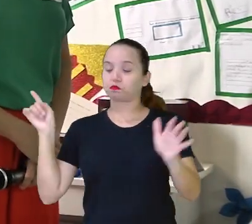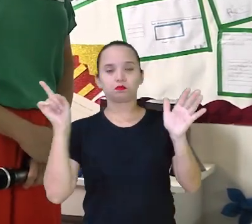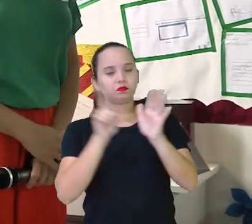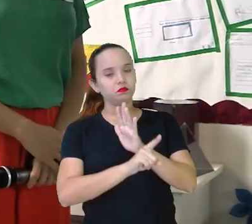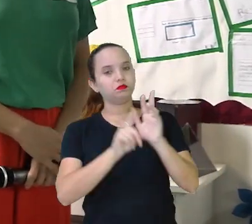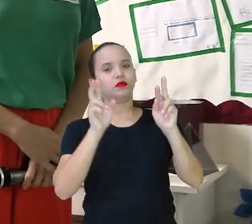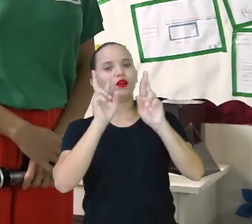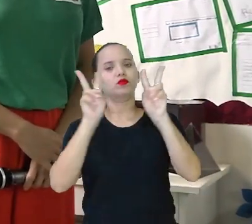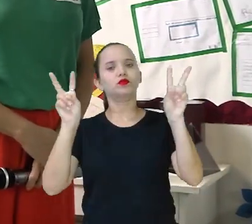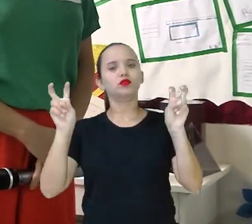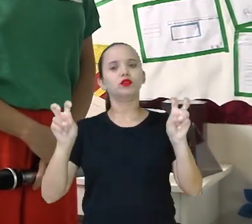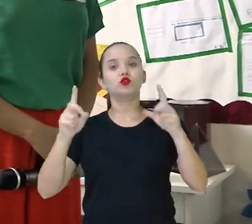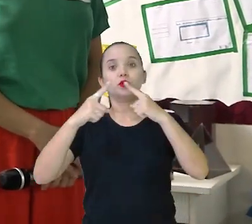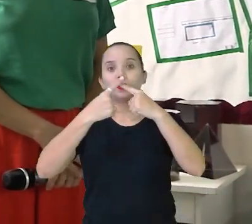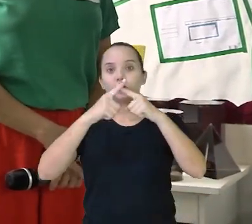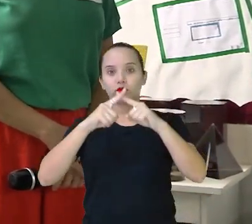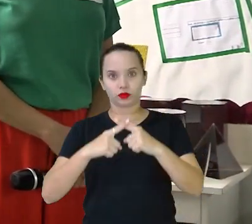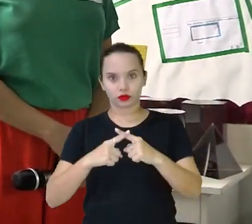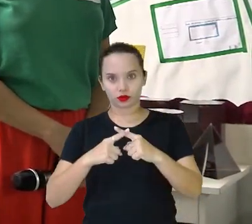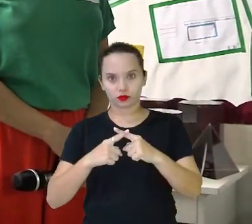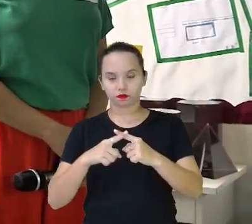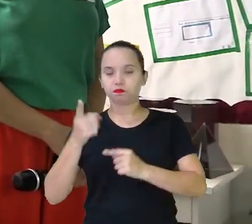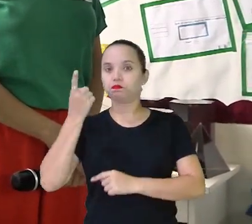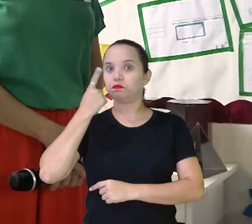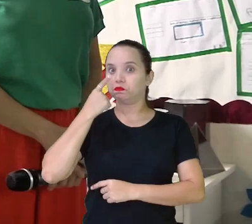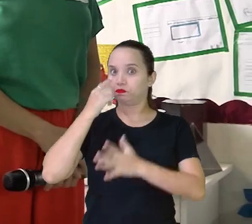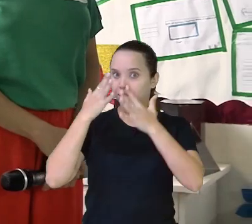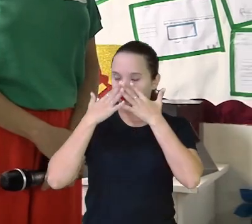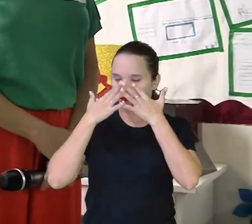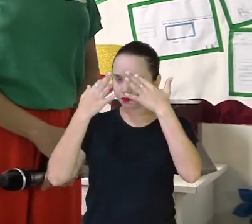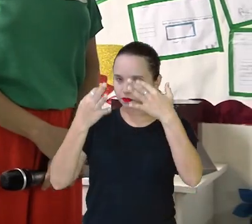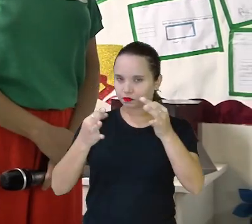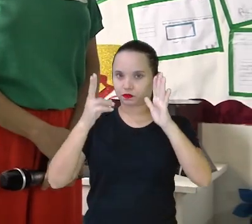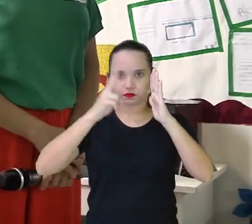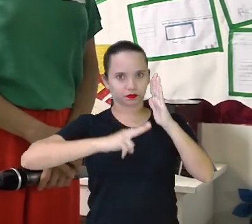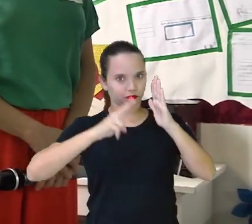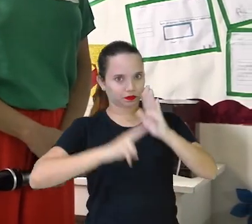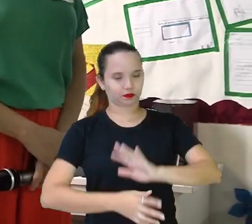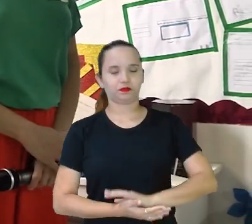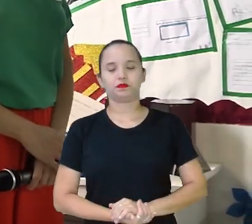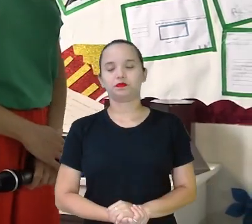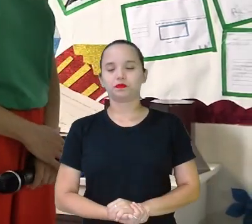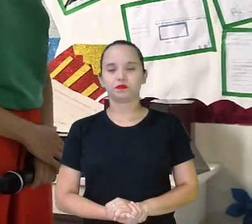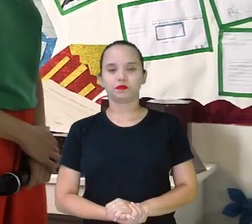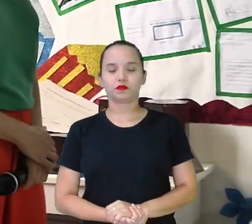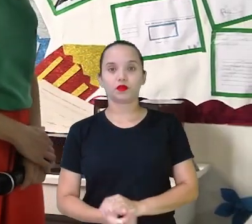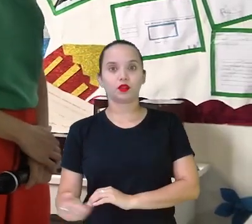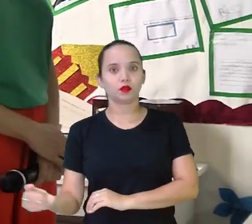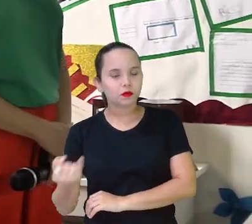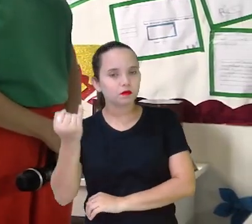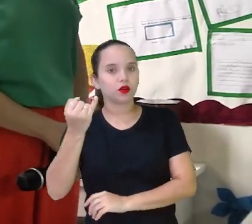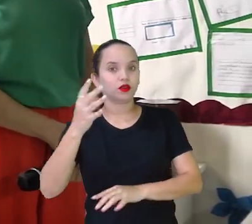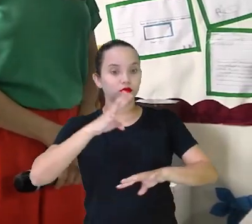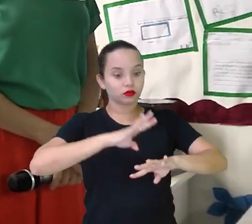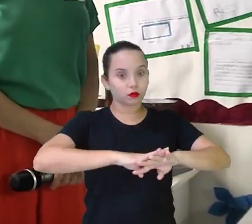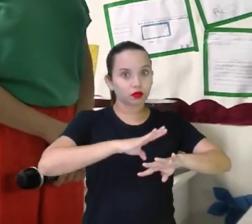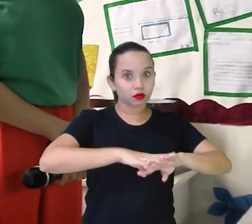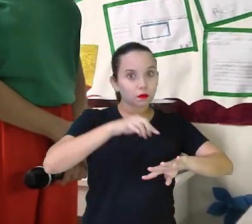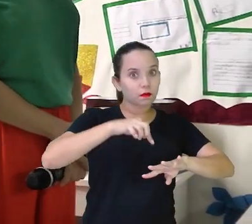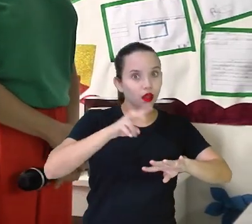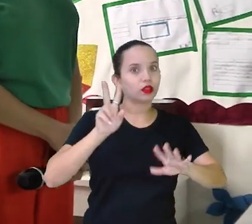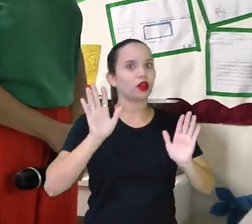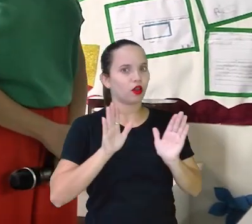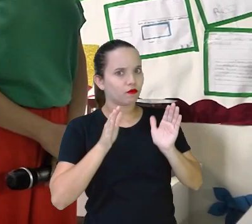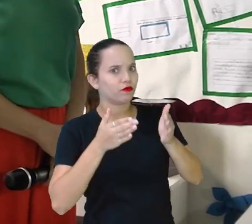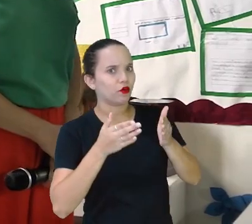sobre multiplicação. Presta atenção na leitura, tá? O importante de matemática é focar na